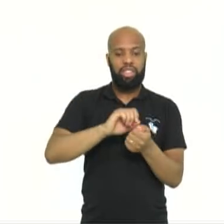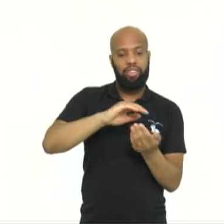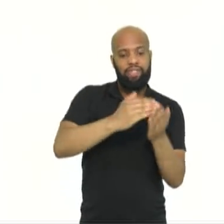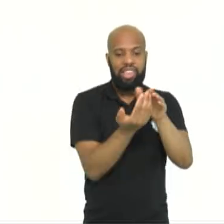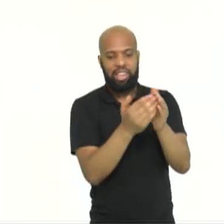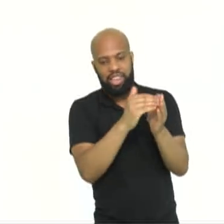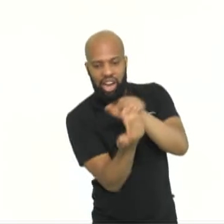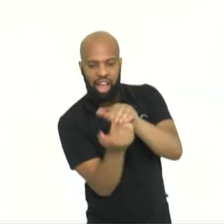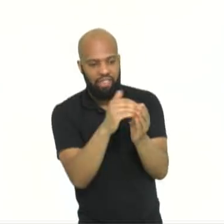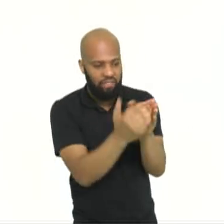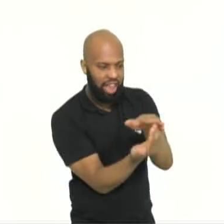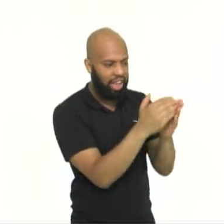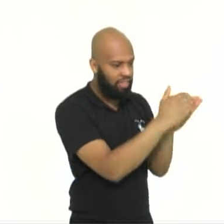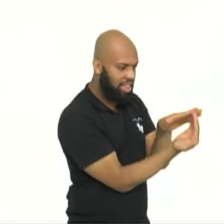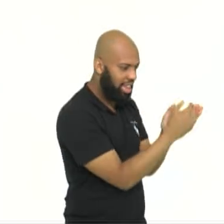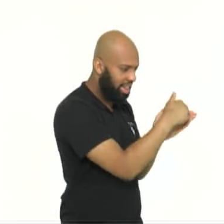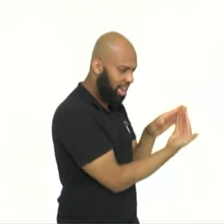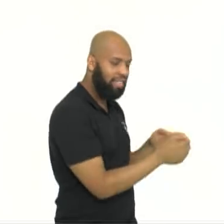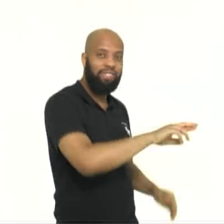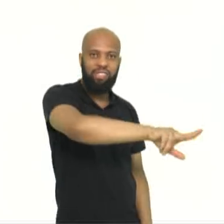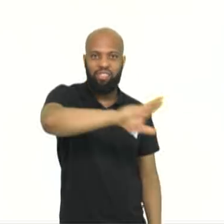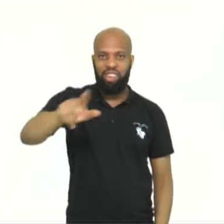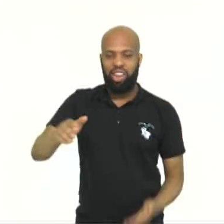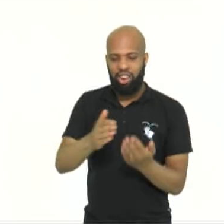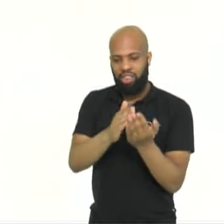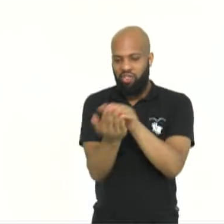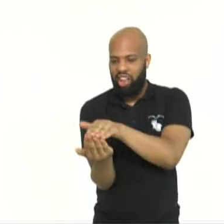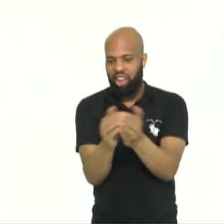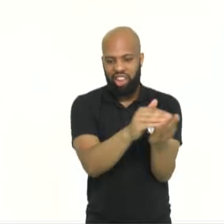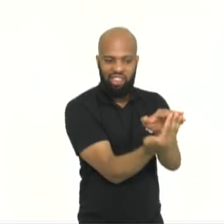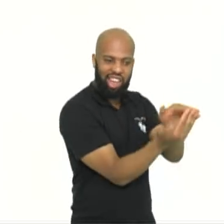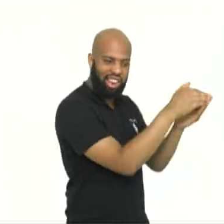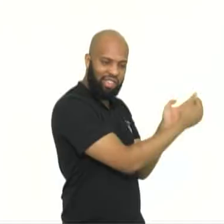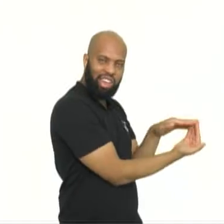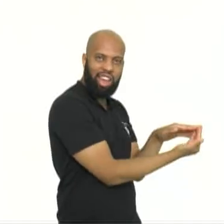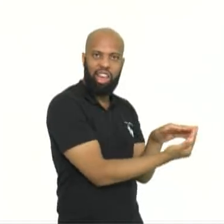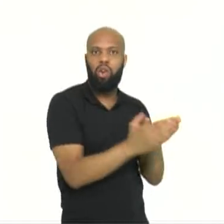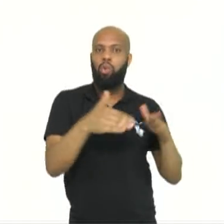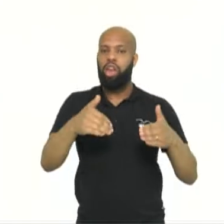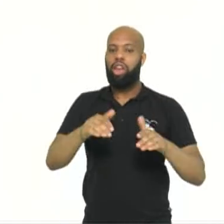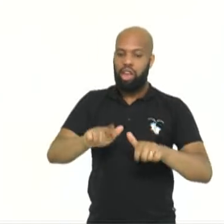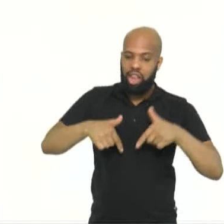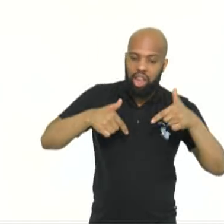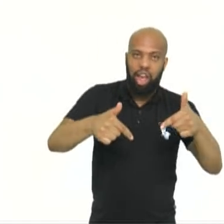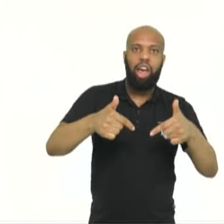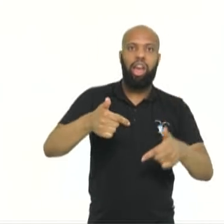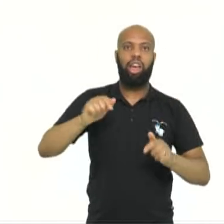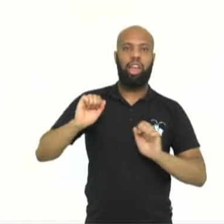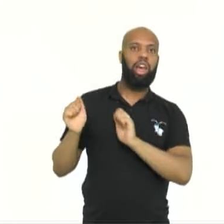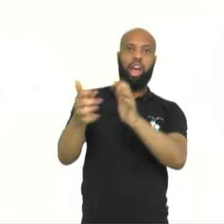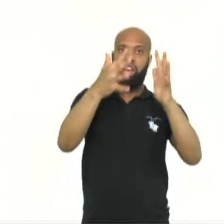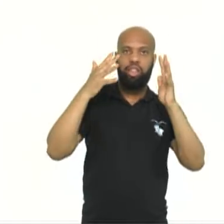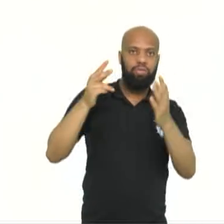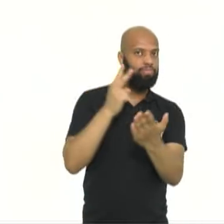o barco, virava. Várias vezes ele poderia ter virada, né? Então, uma ação habitual ou contínua, né? Então, dá